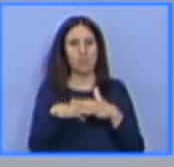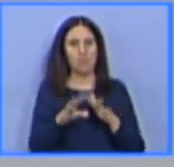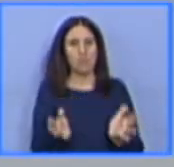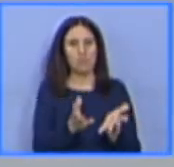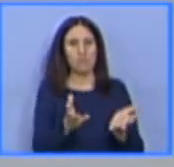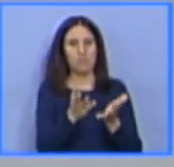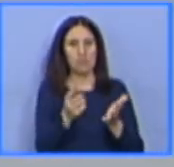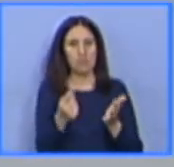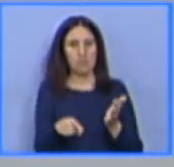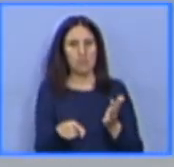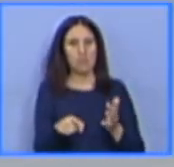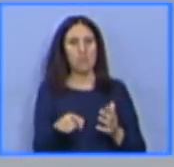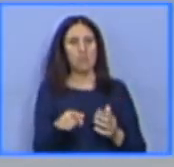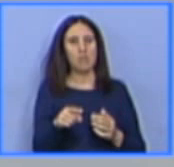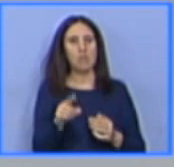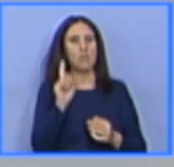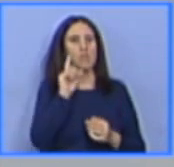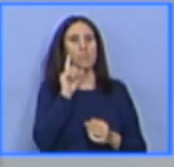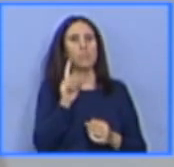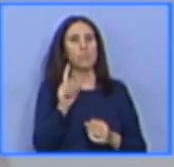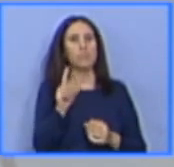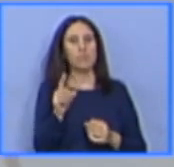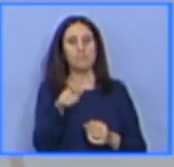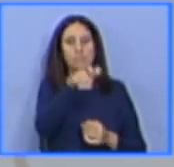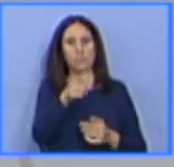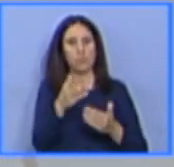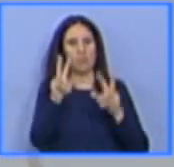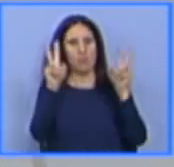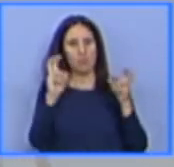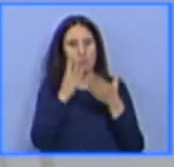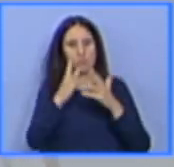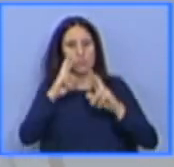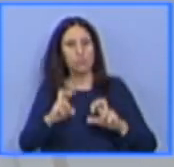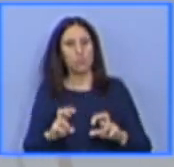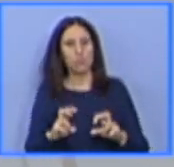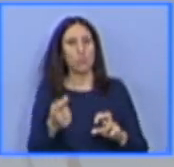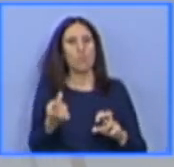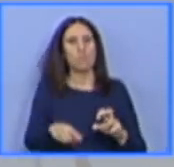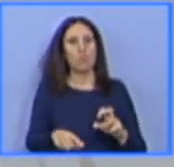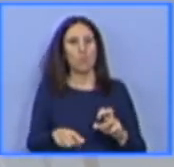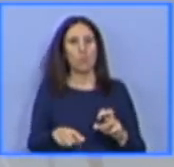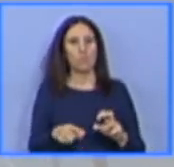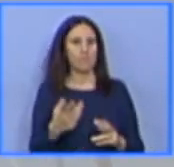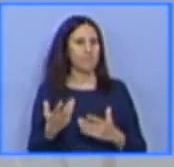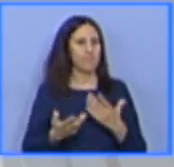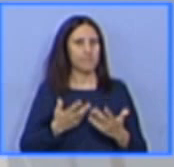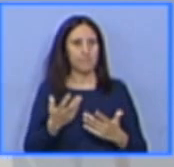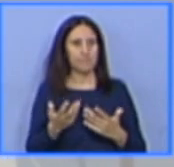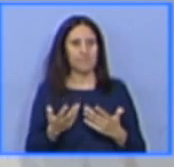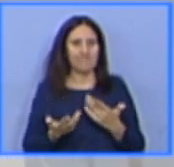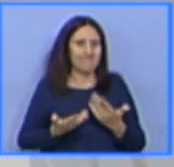E para já importa que as pessoas estudem este caso e não fiquem apenas por